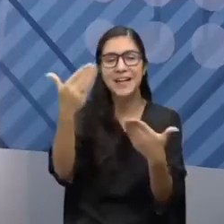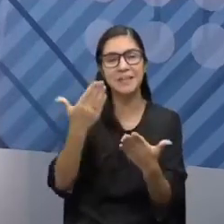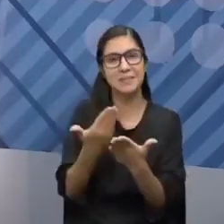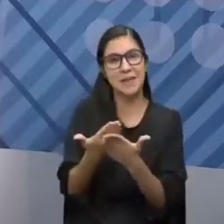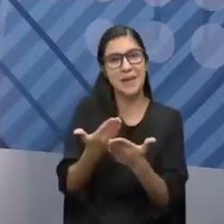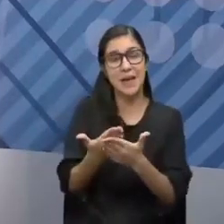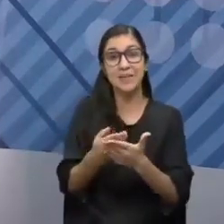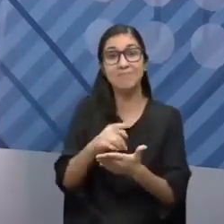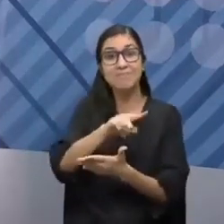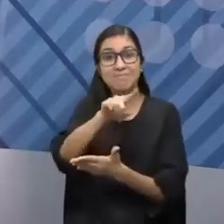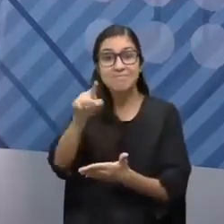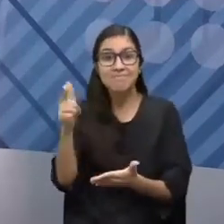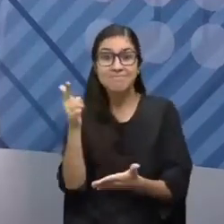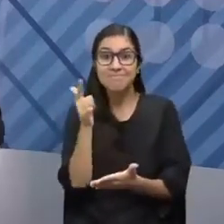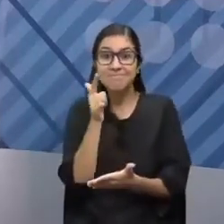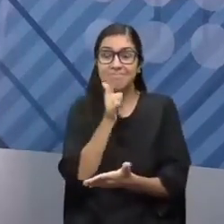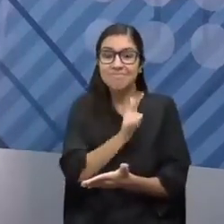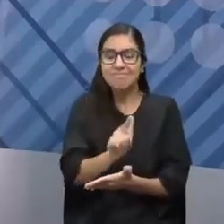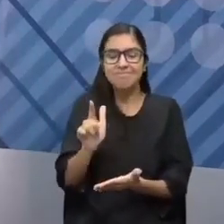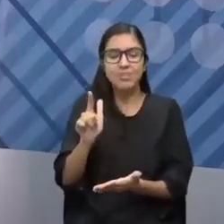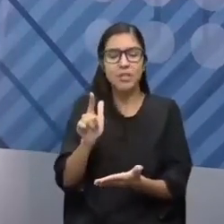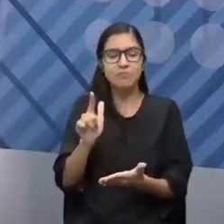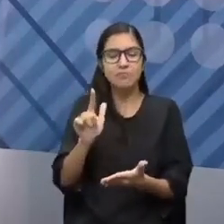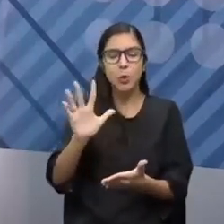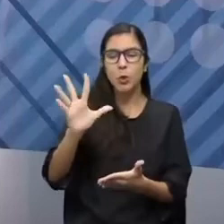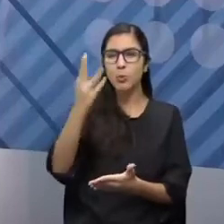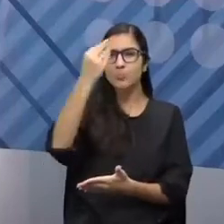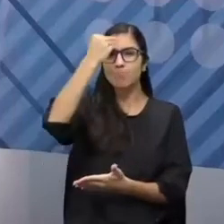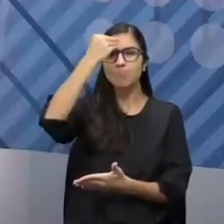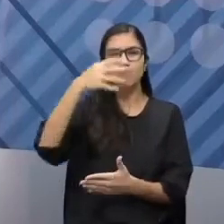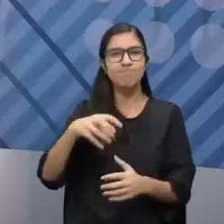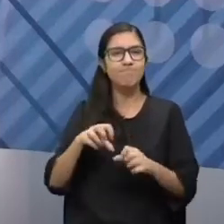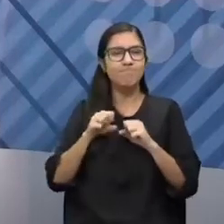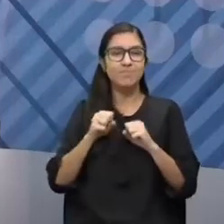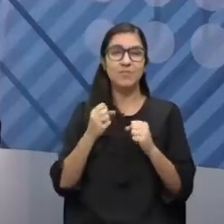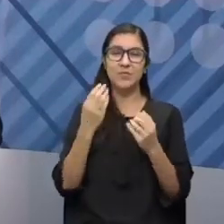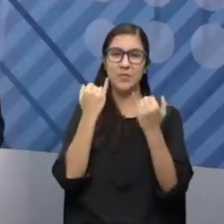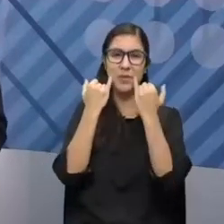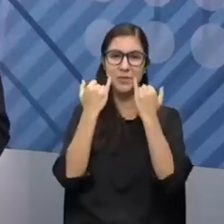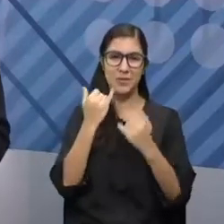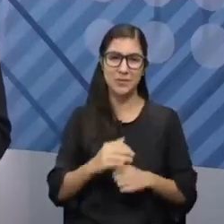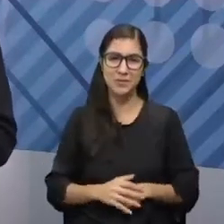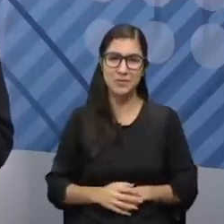pela aula, espero que vocês tenham conseguido absorver o máximo de informações.